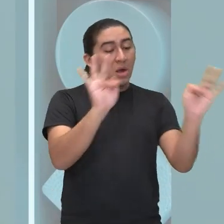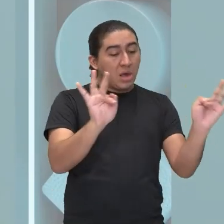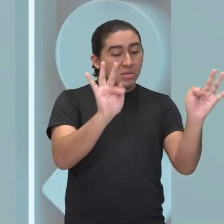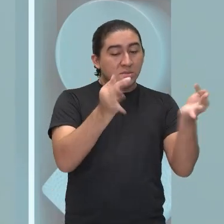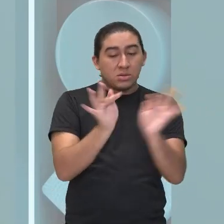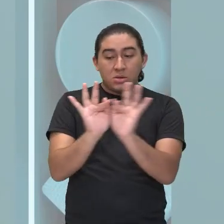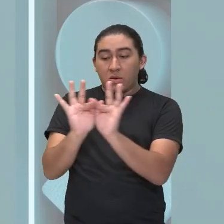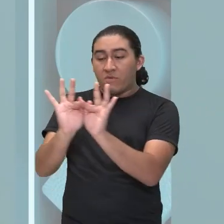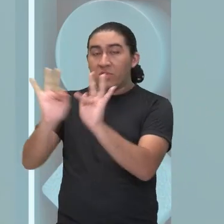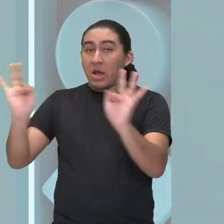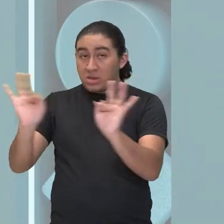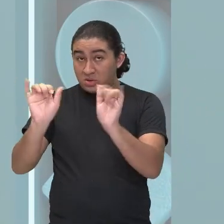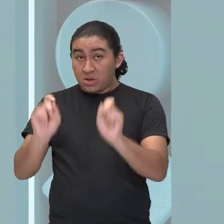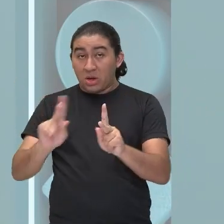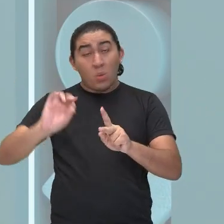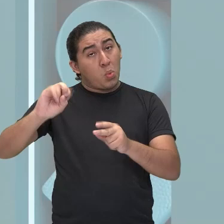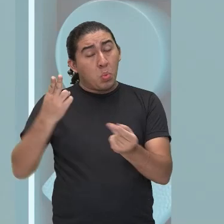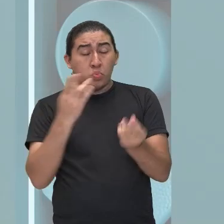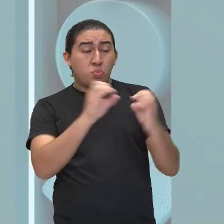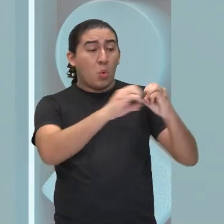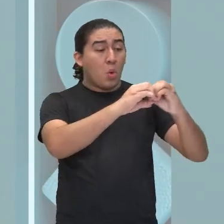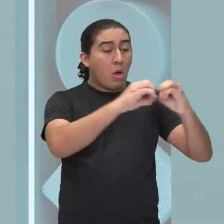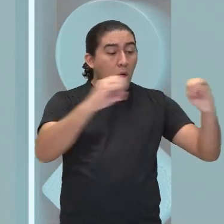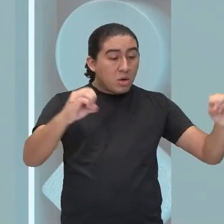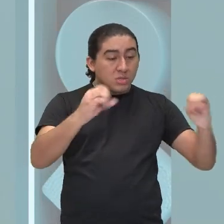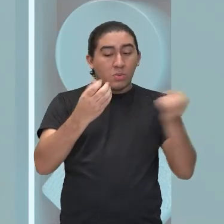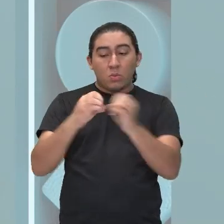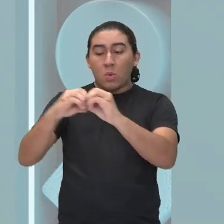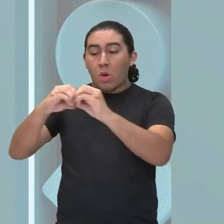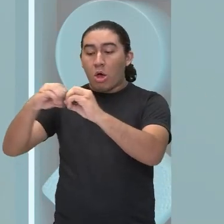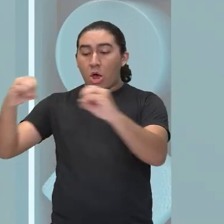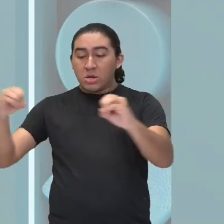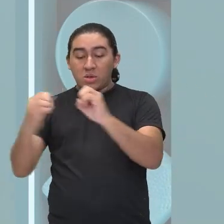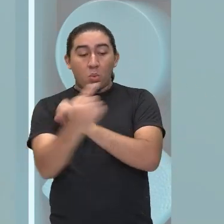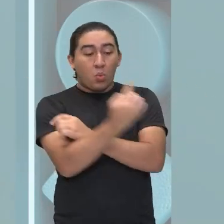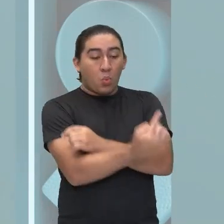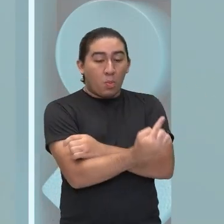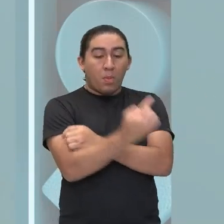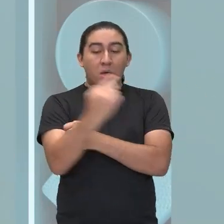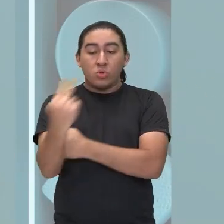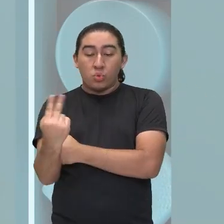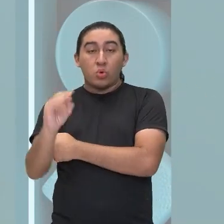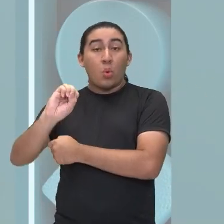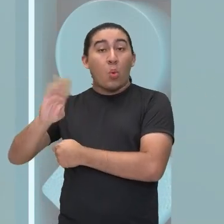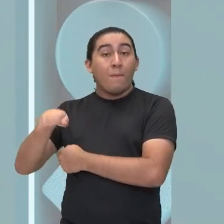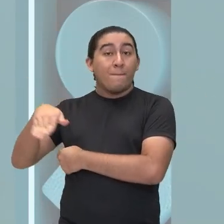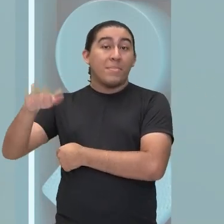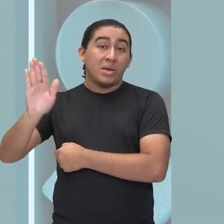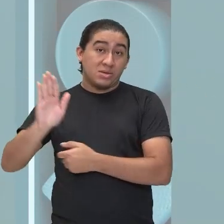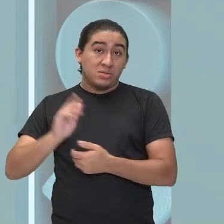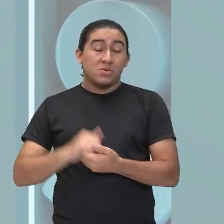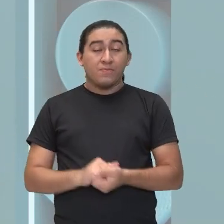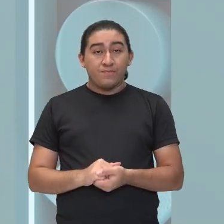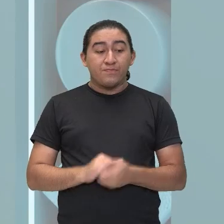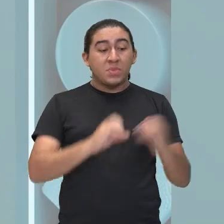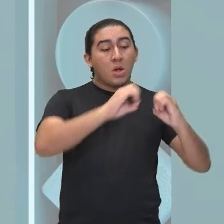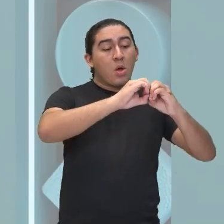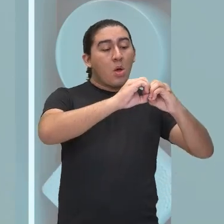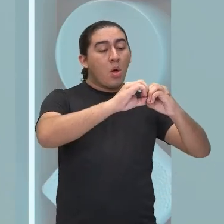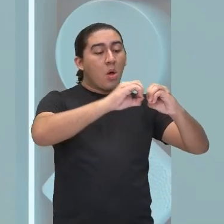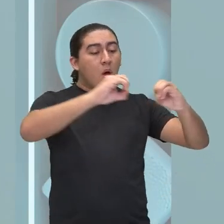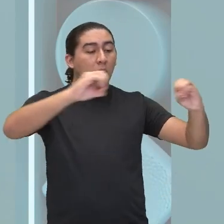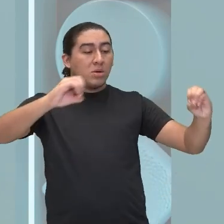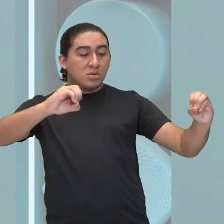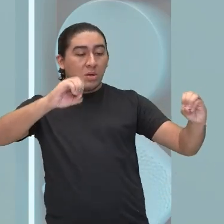duas orações ou mais. E só refrescando a memória de vocês também, a oração vai ser aquele